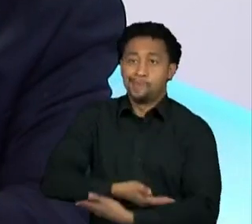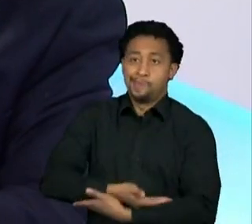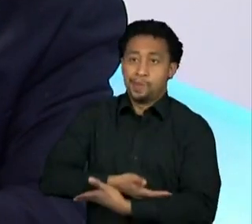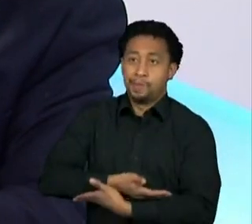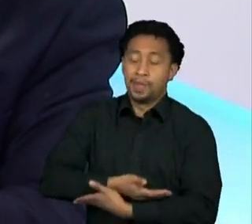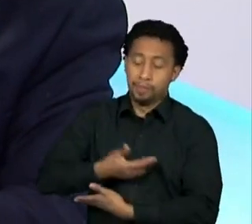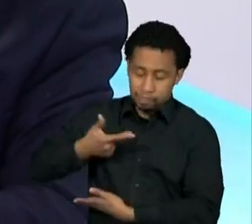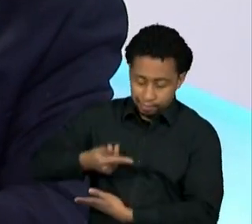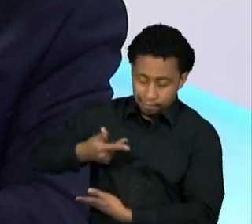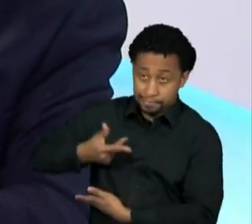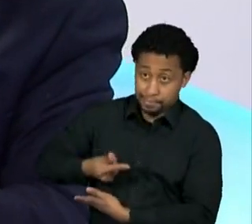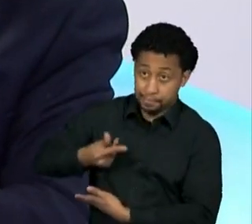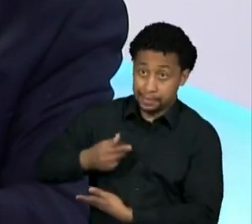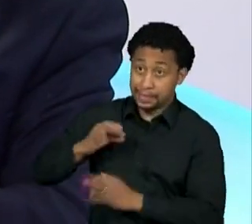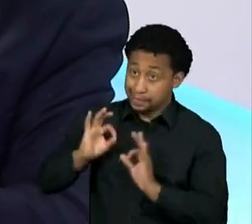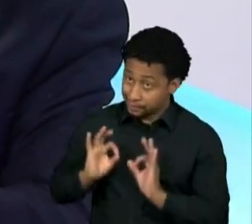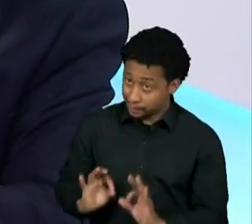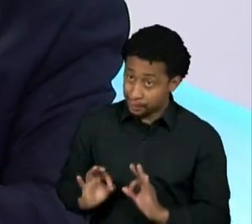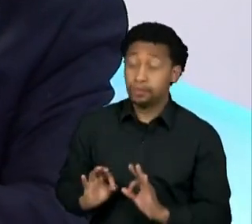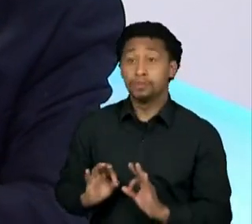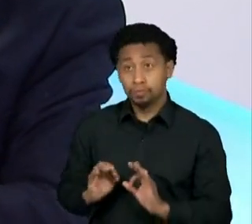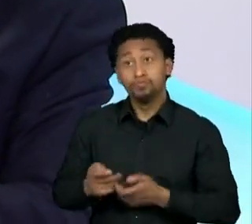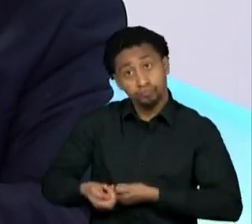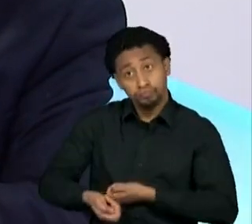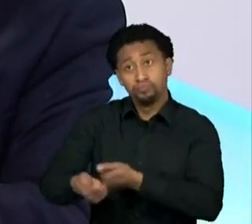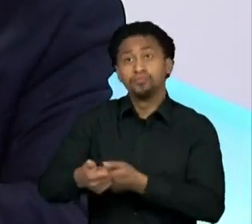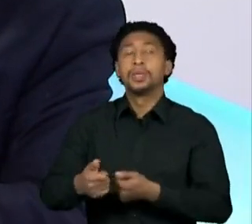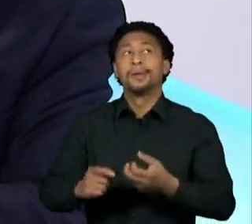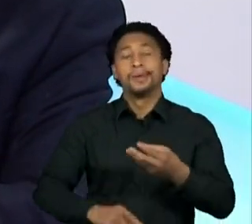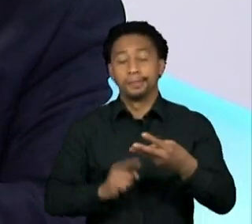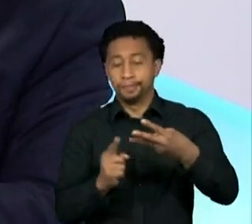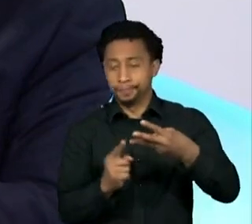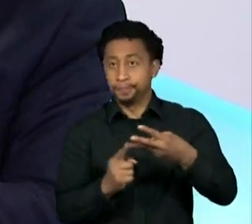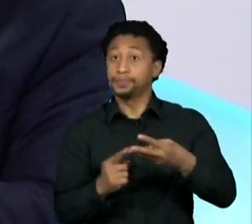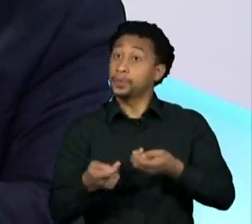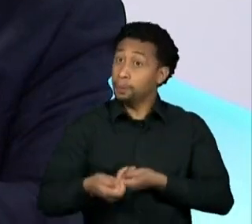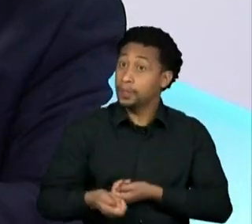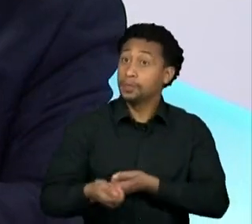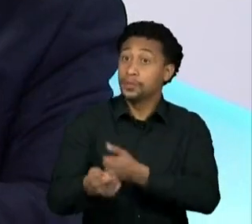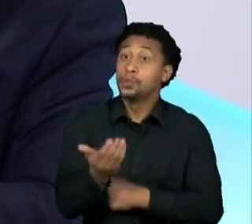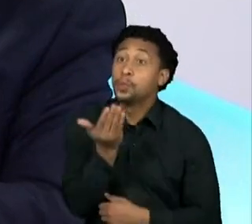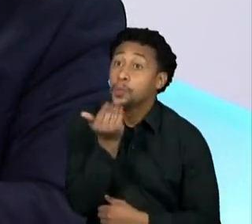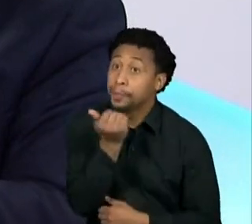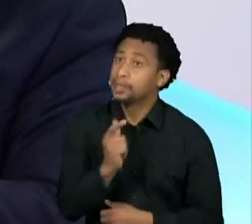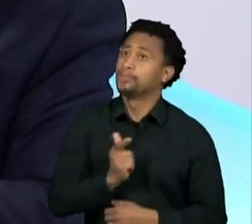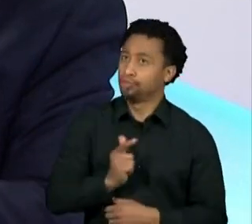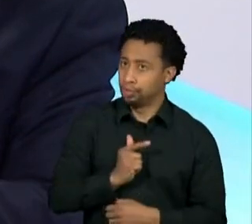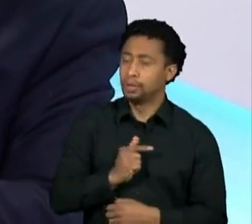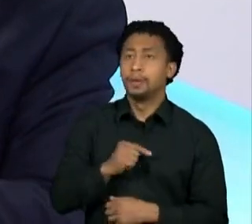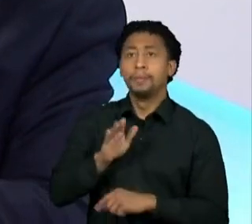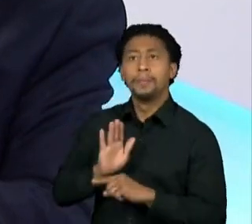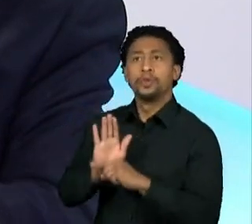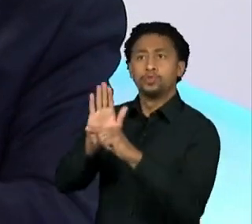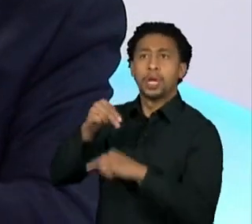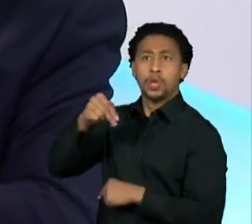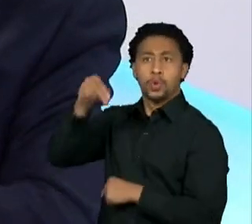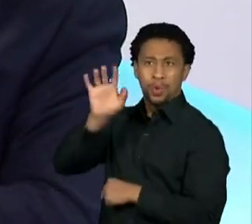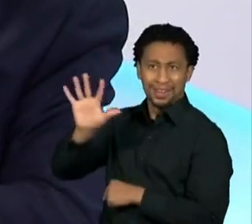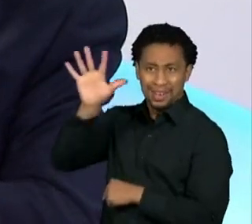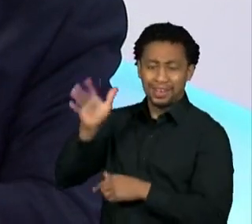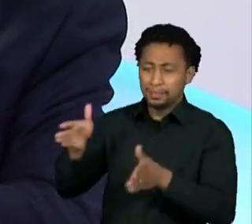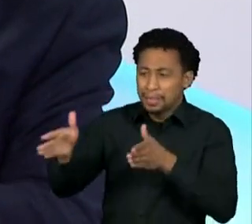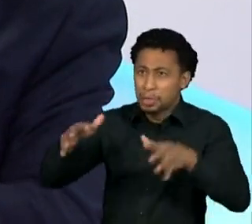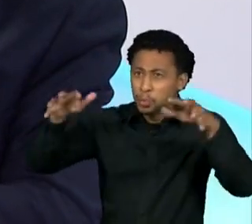recém-nascido é tinha a ver com a saúde e tem uma bolsa alimentação para ver período de seca no nordeste assim o